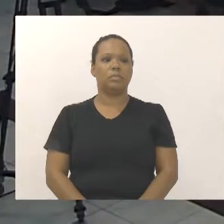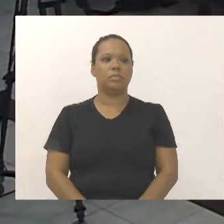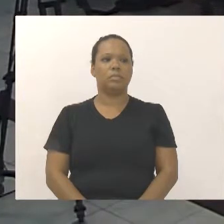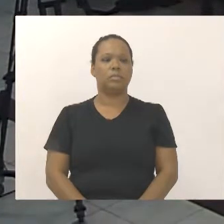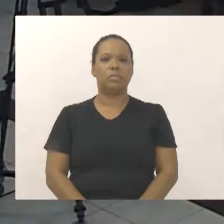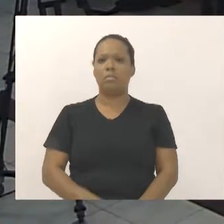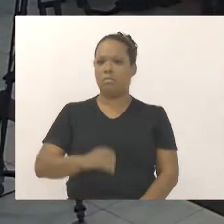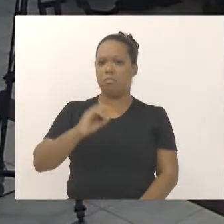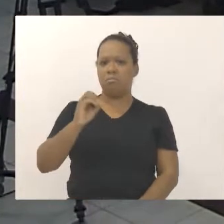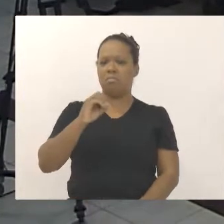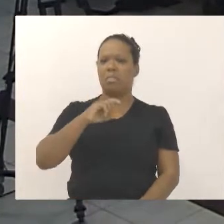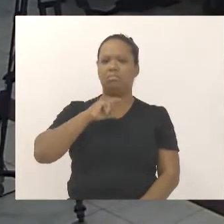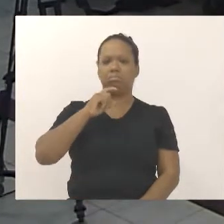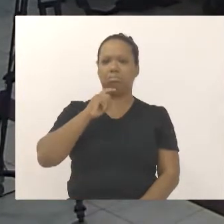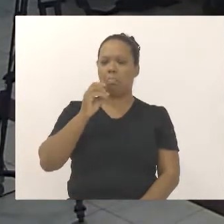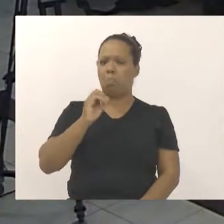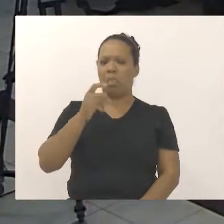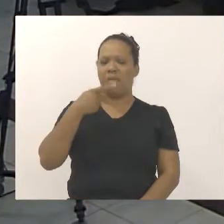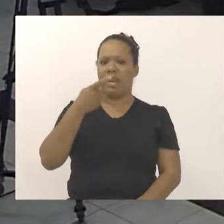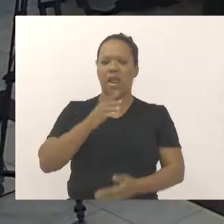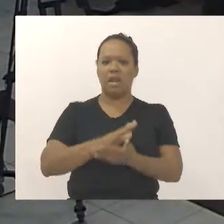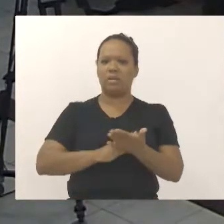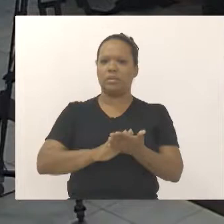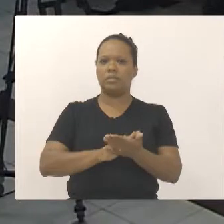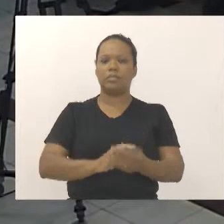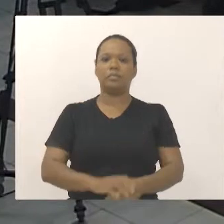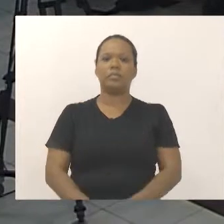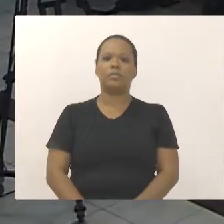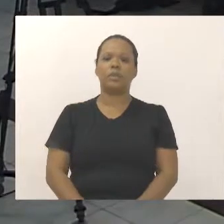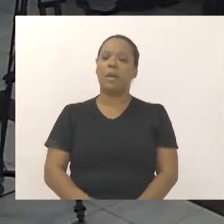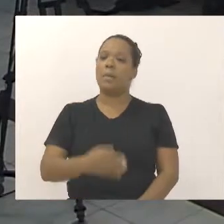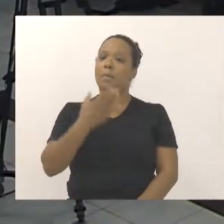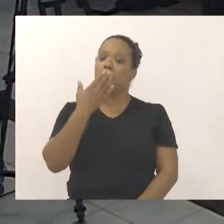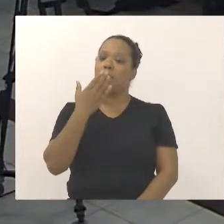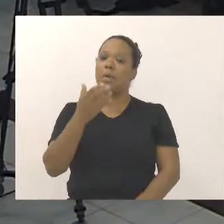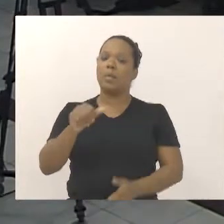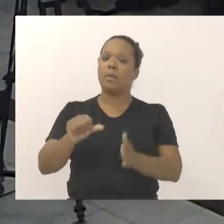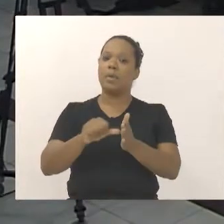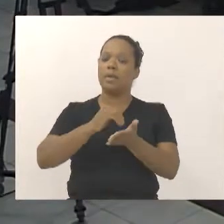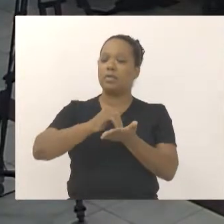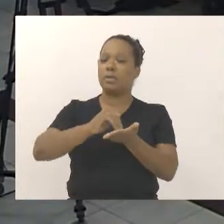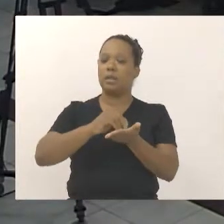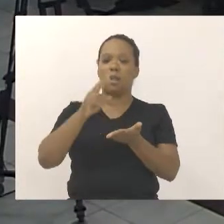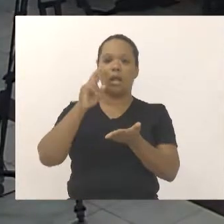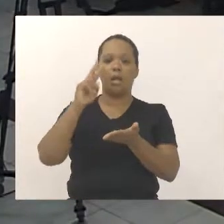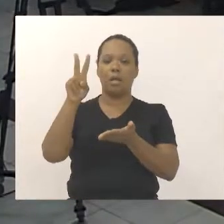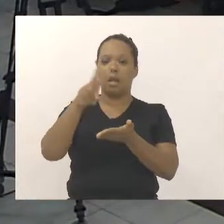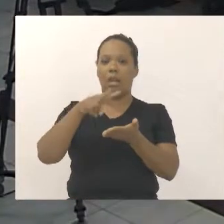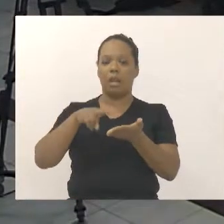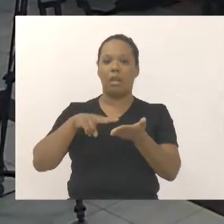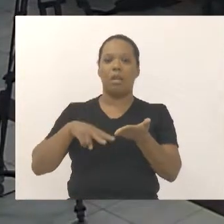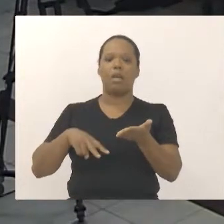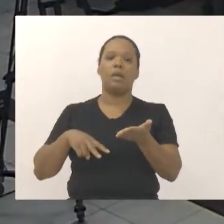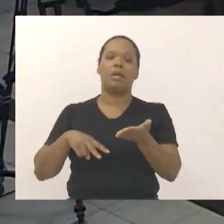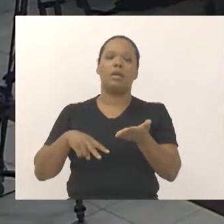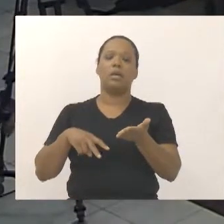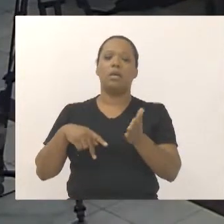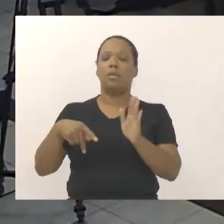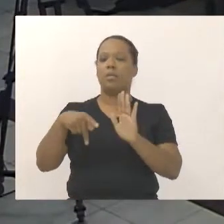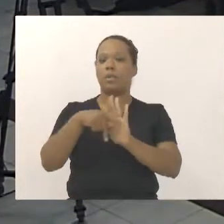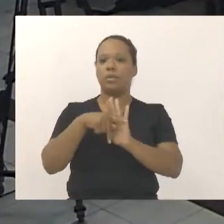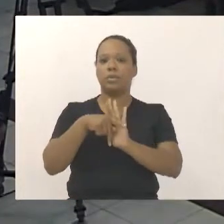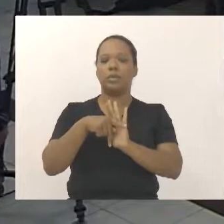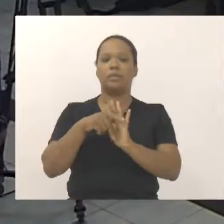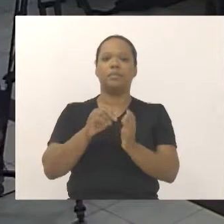Não havendo mais nenhum vereador desejando discutir a matéria, peço ao primeiro secretário que proceda à votação nominal do projeto na forma